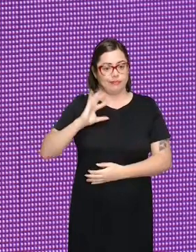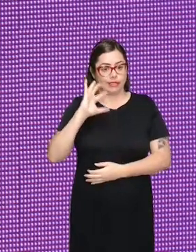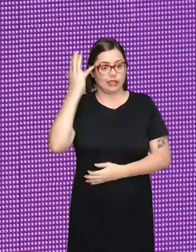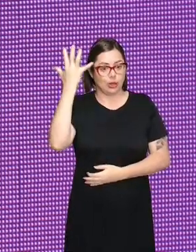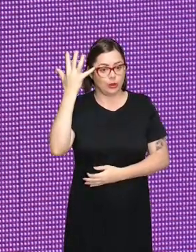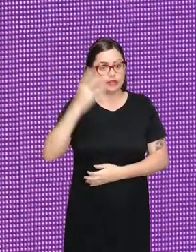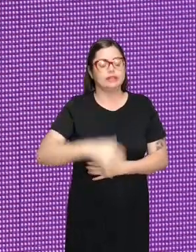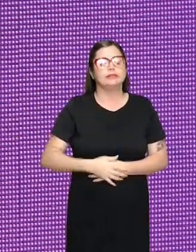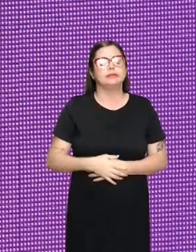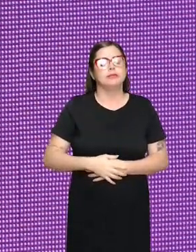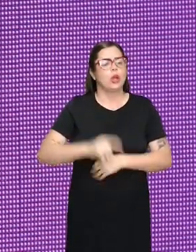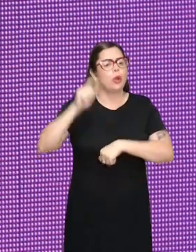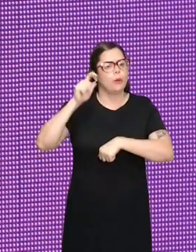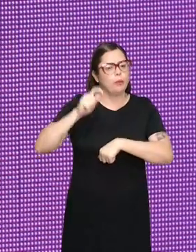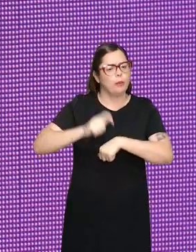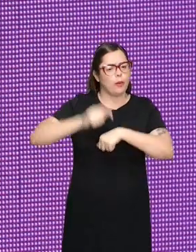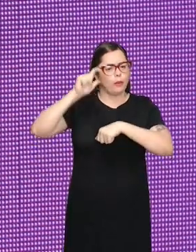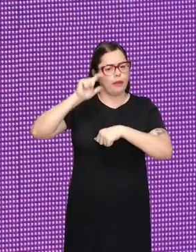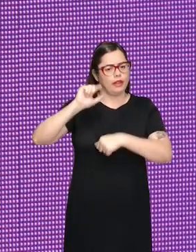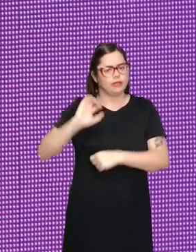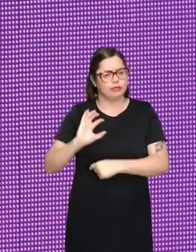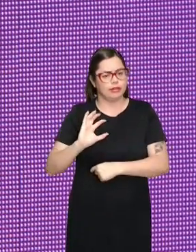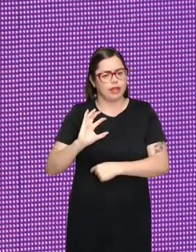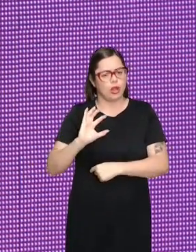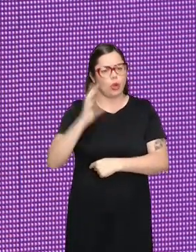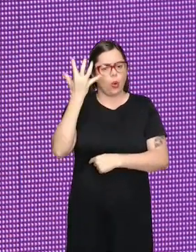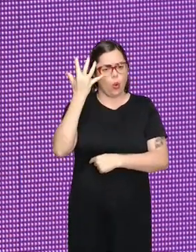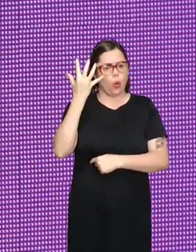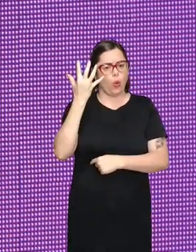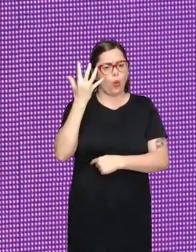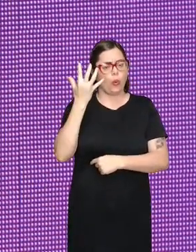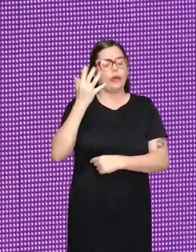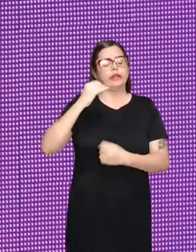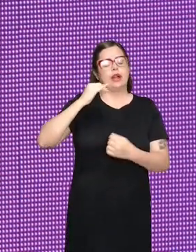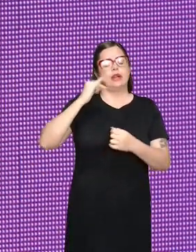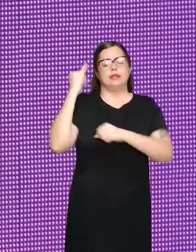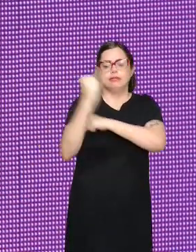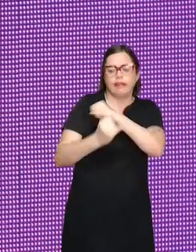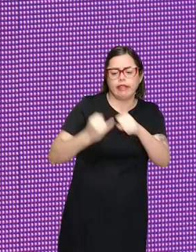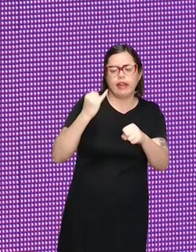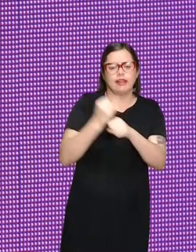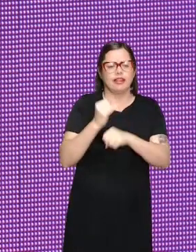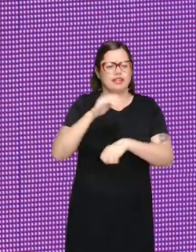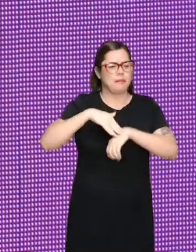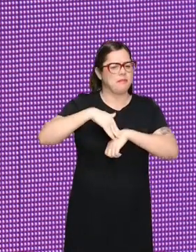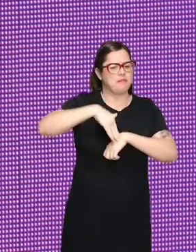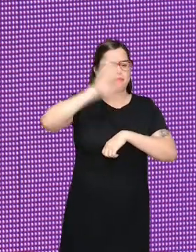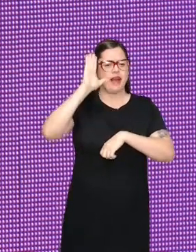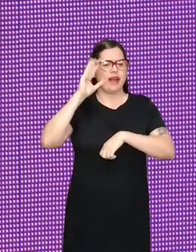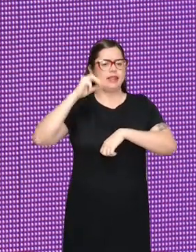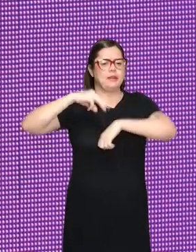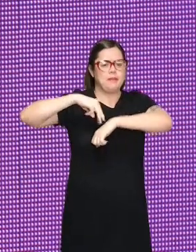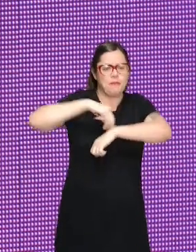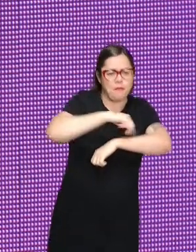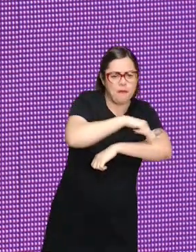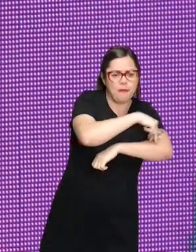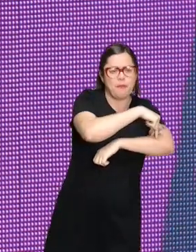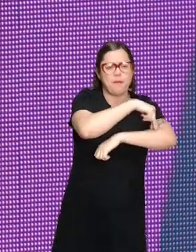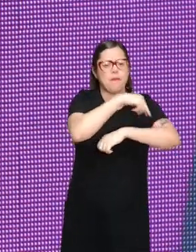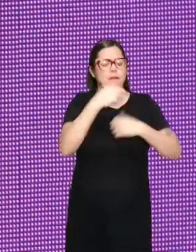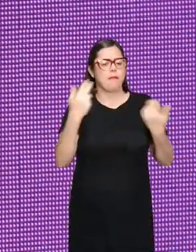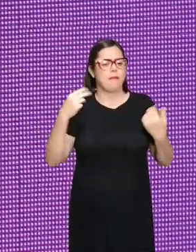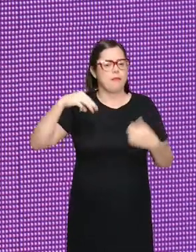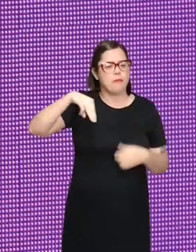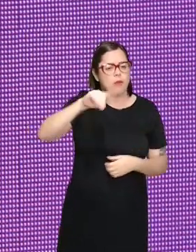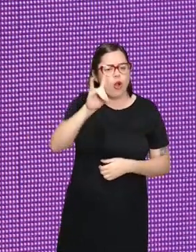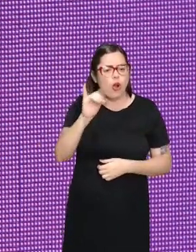uma coisa muito legal e que, né, muito mais do que a moda, ou que, sei lá, decoração, arquitetura, ela poderia ser um lugar